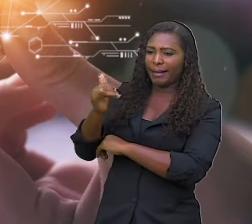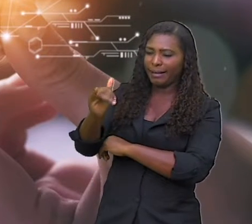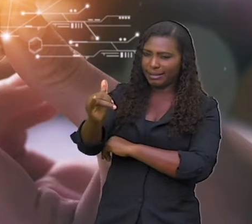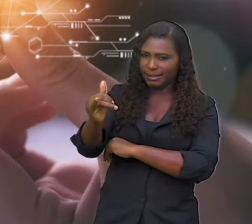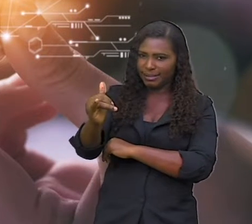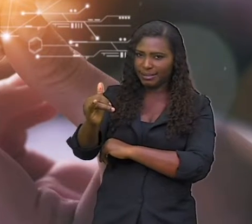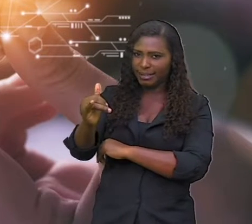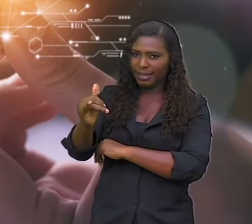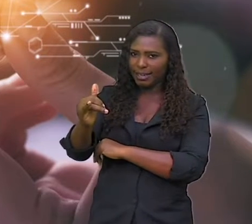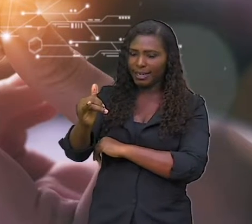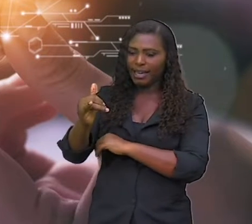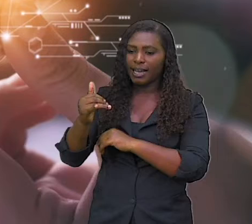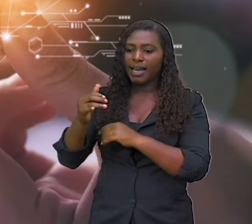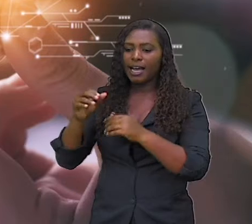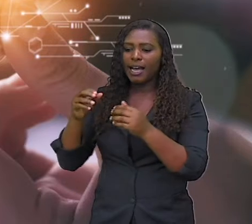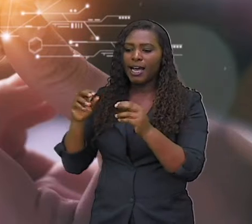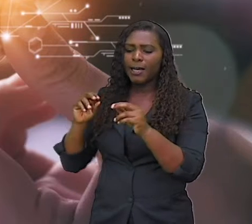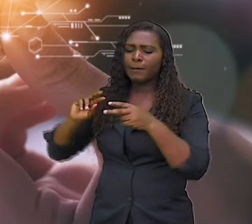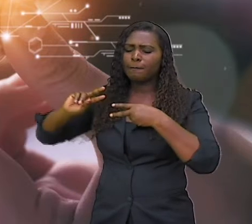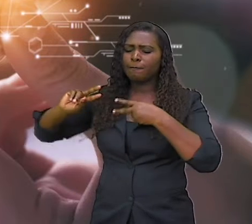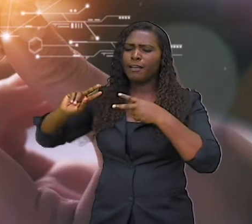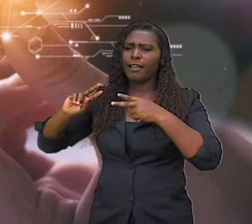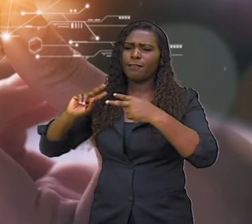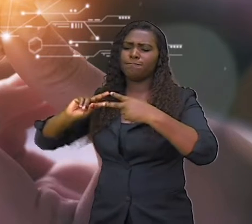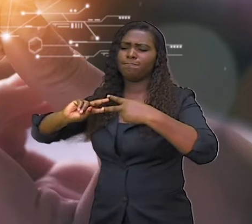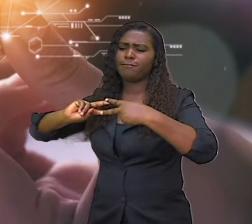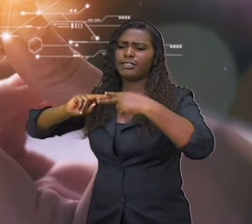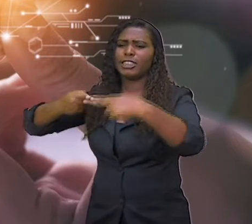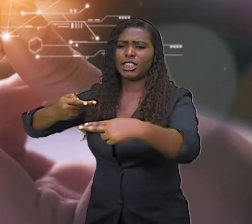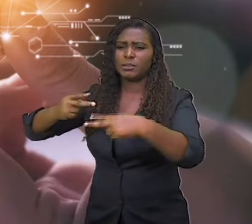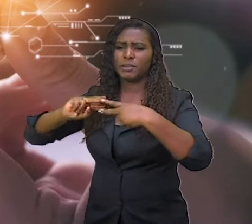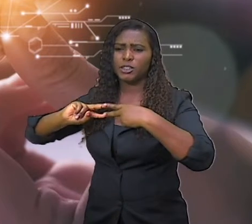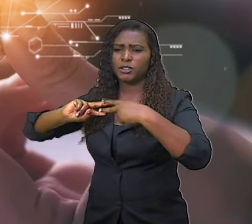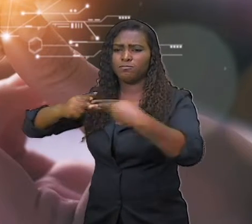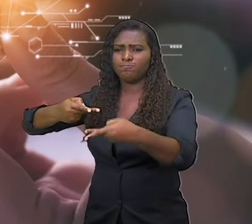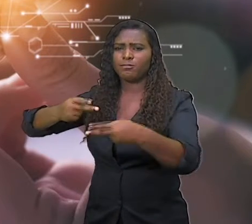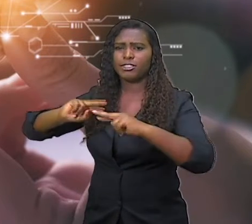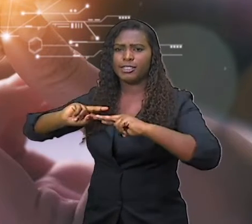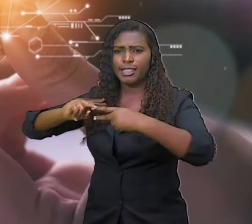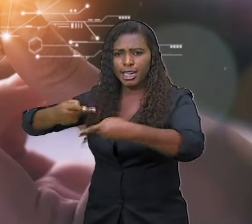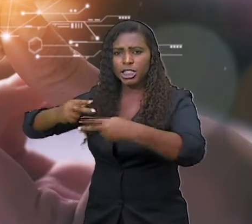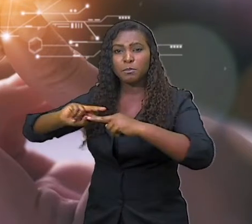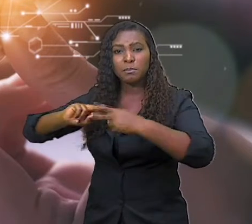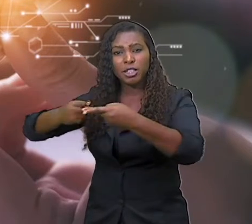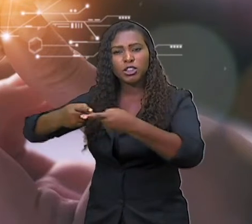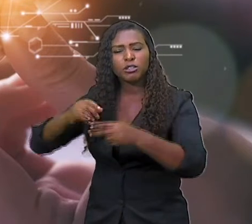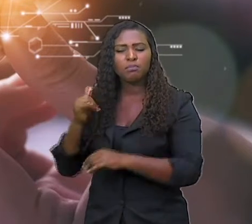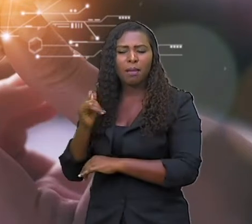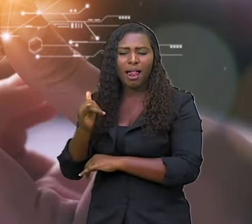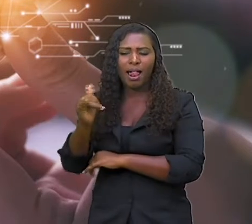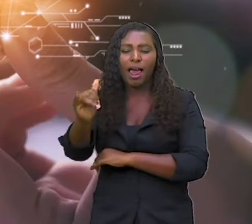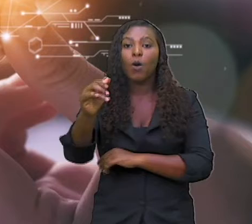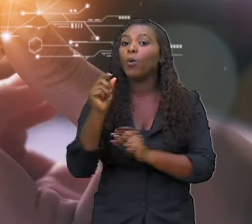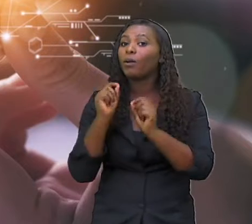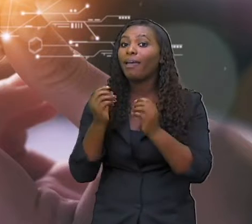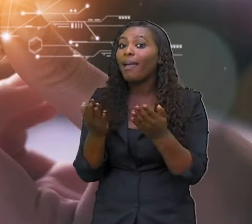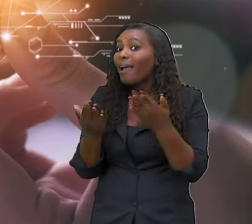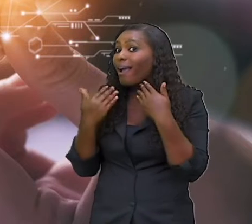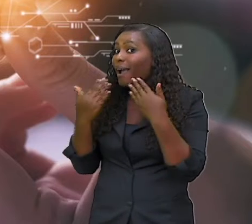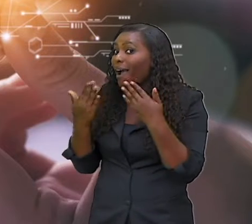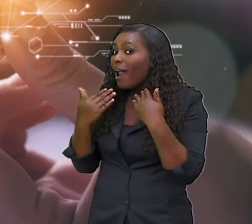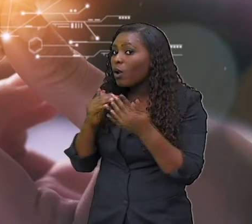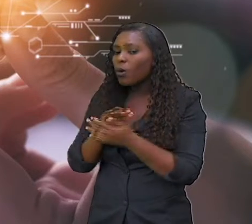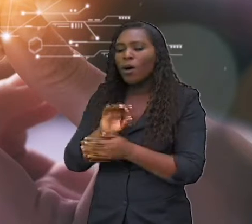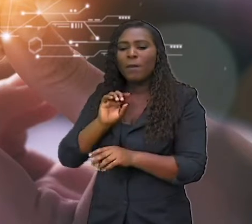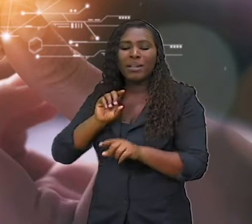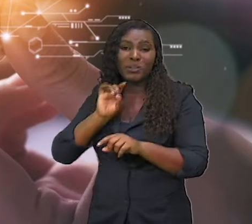que acontece a produção de calor a partir da energia elétrica. Todo aparelho elétrico em funcionamento,